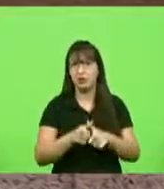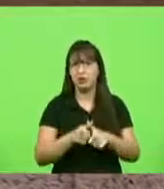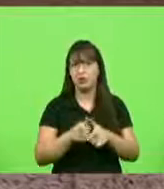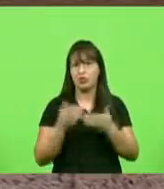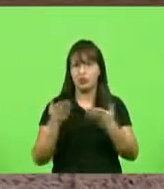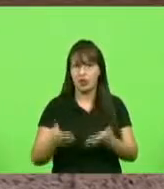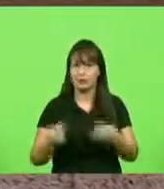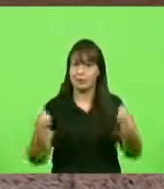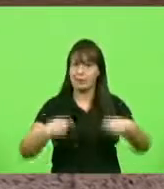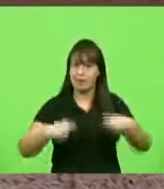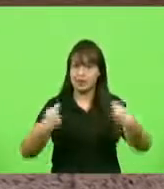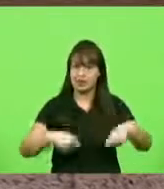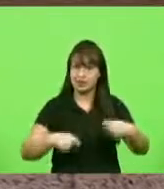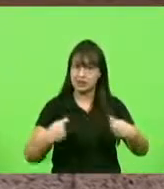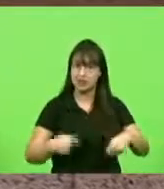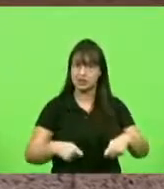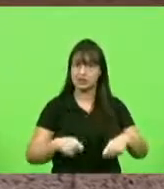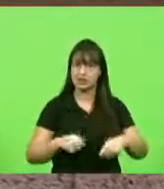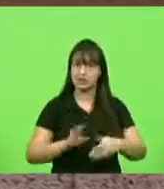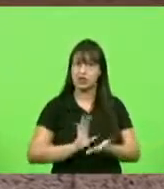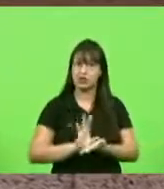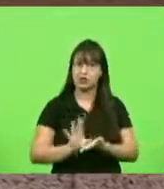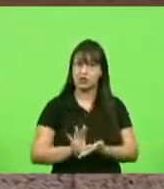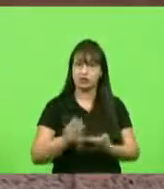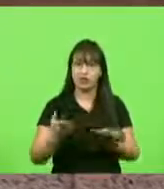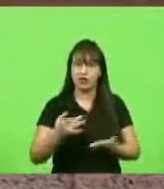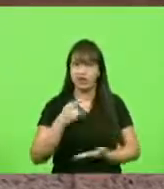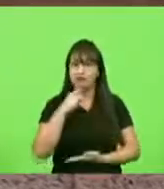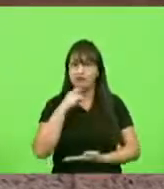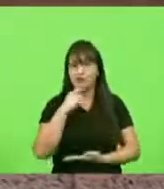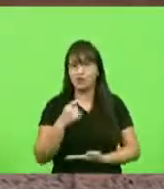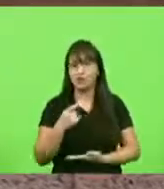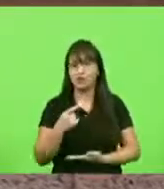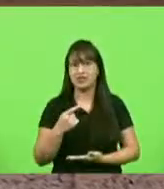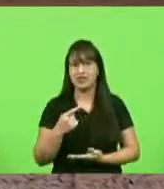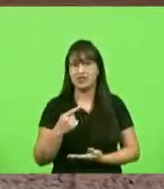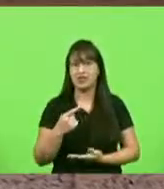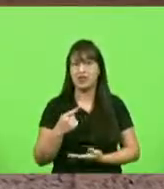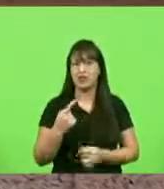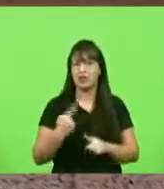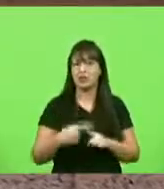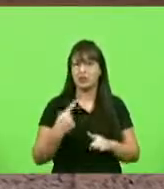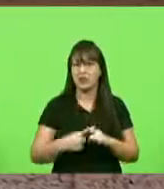realmente necessitam de recurso conseguiram, devido à quantidade de garantia,